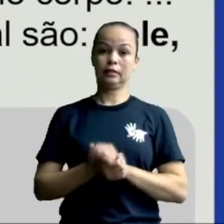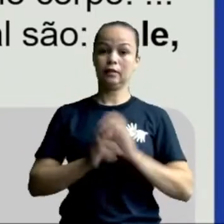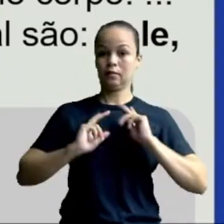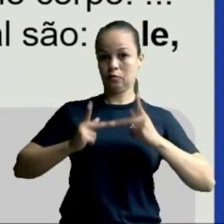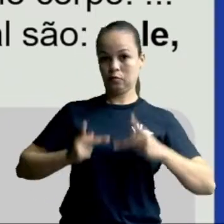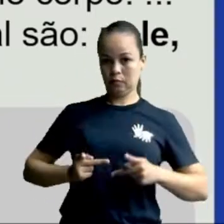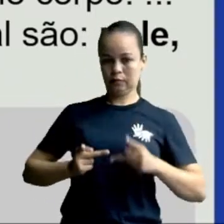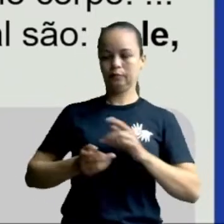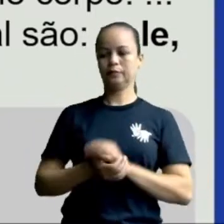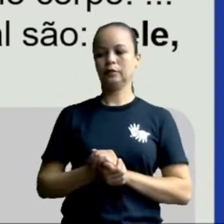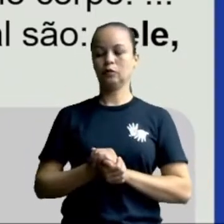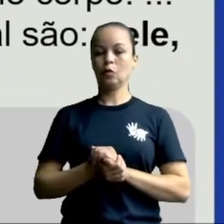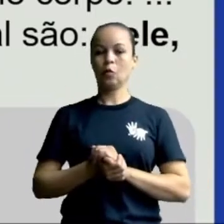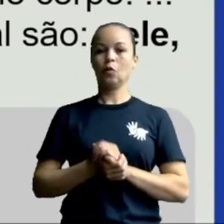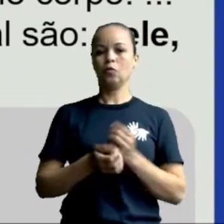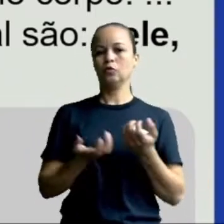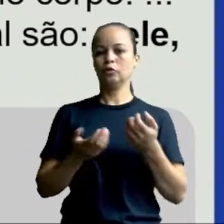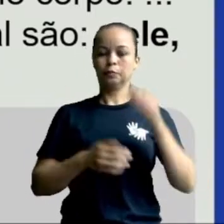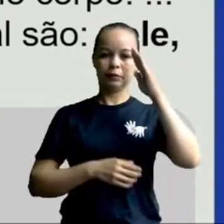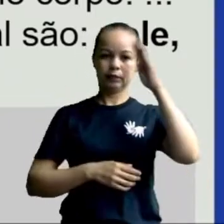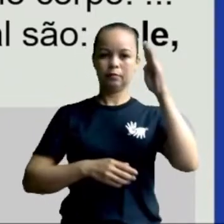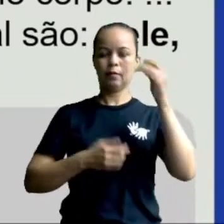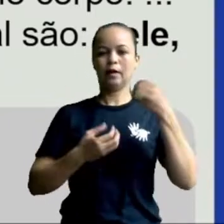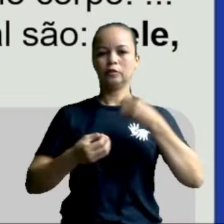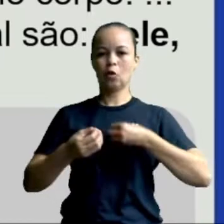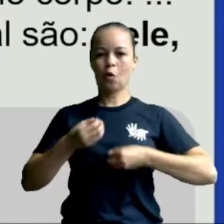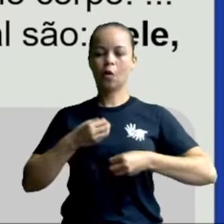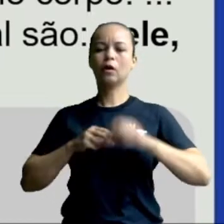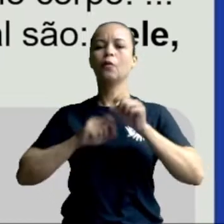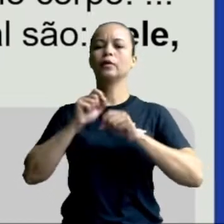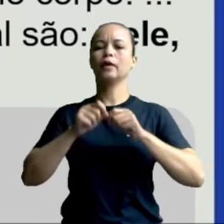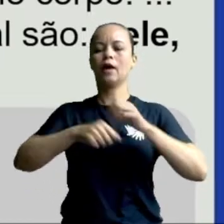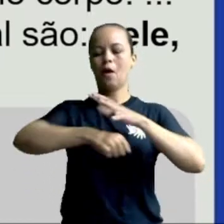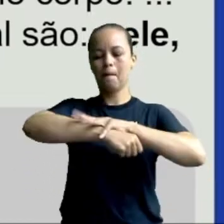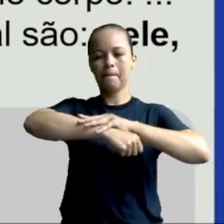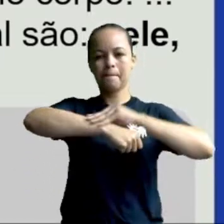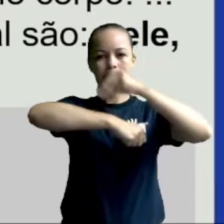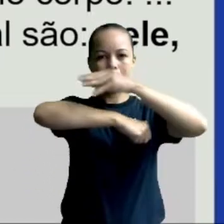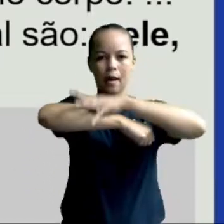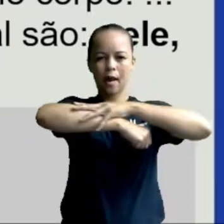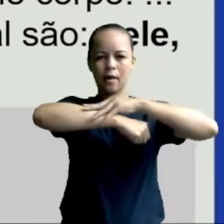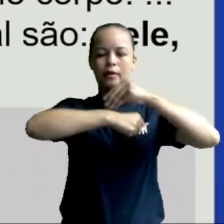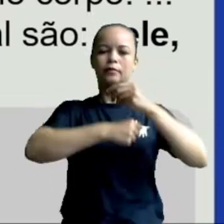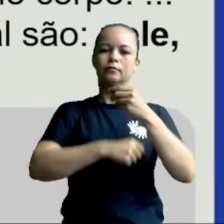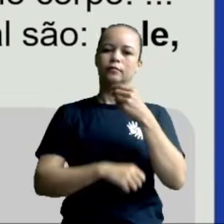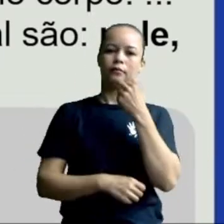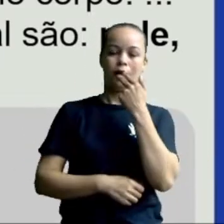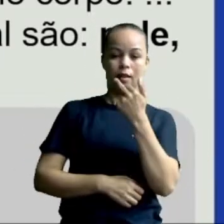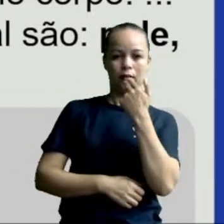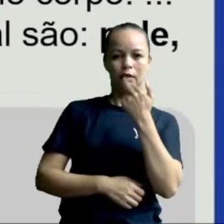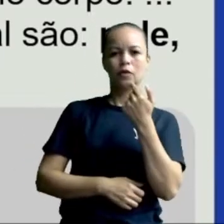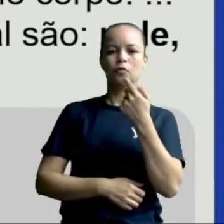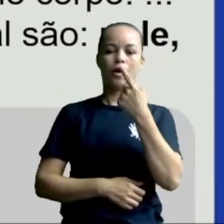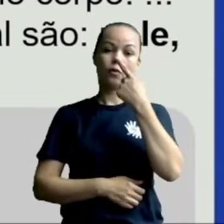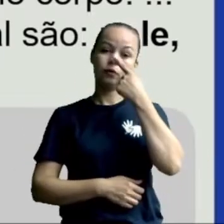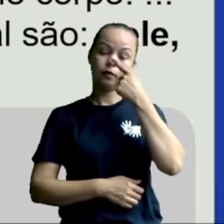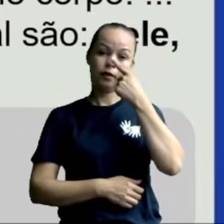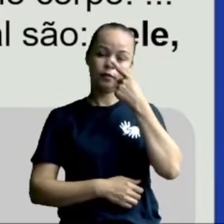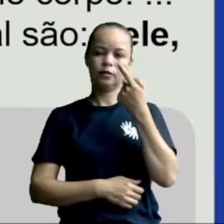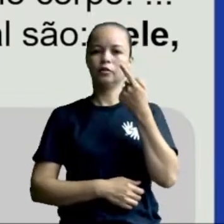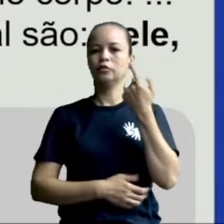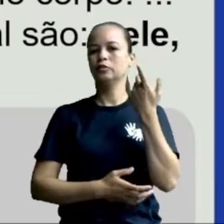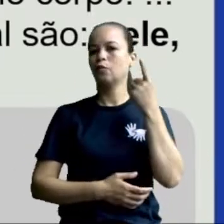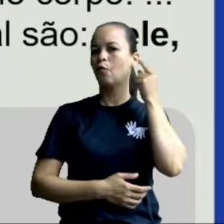os principais órgãos do sistema sensorial são pele, que é o maior órgão do nosso corpo, a língua, o nariz,